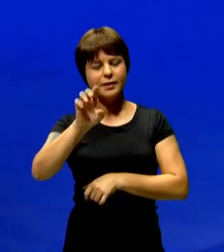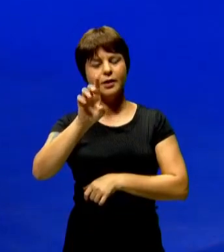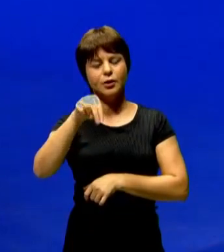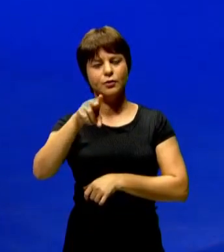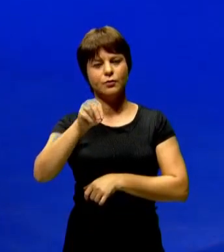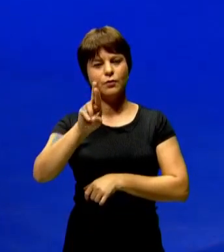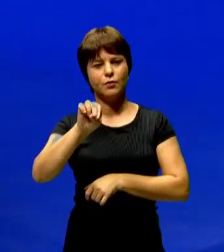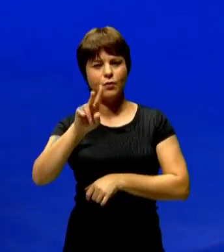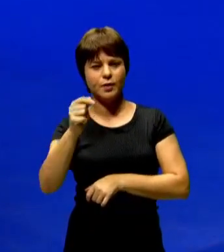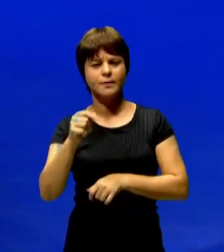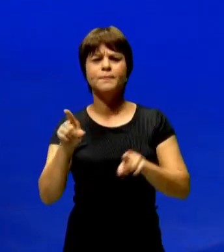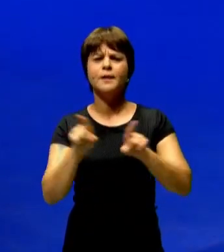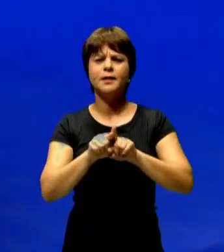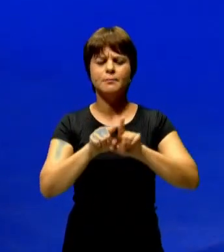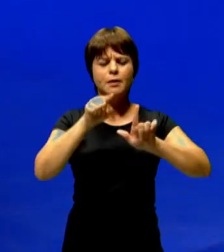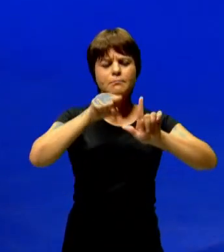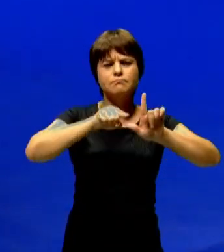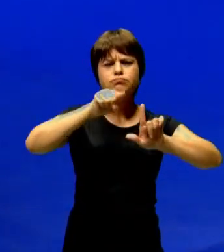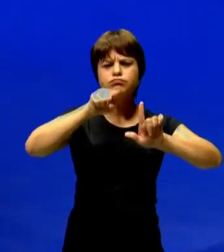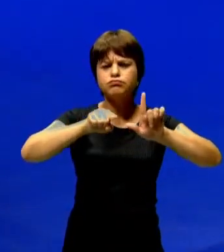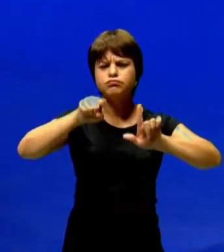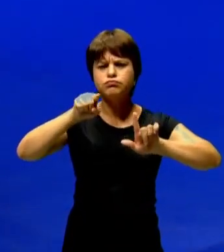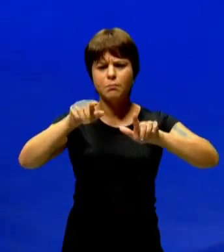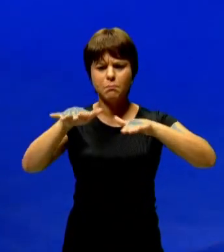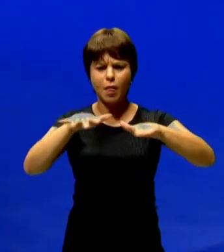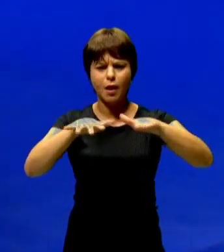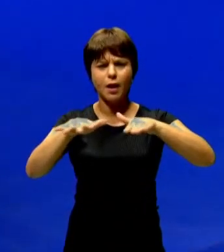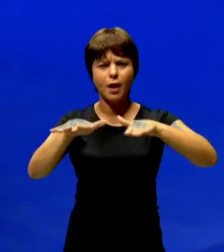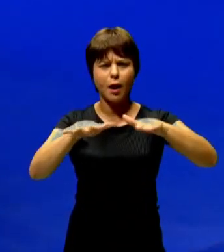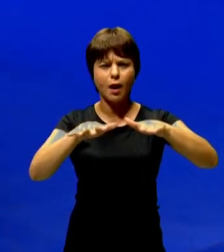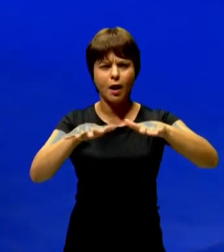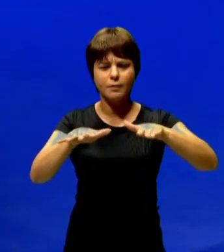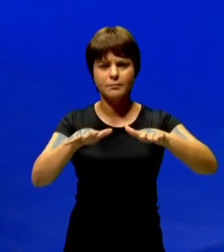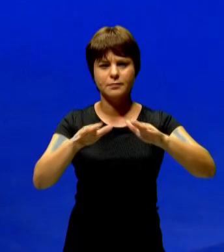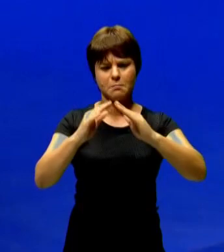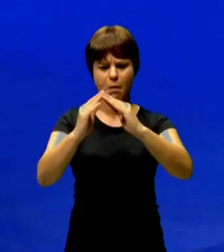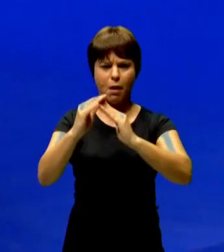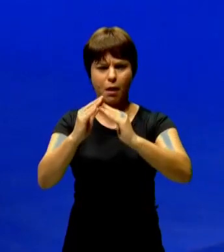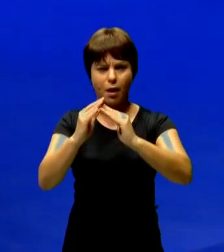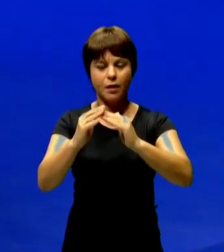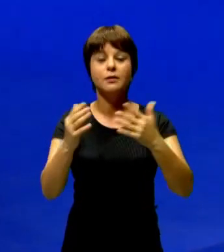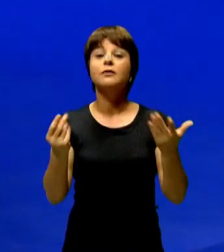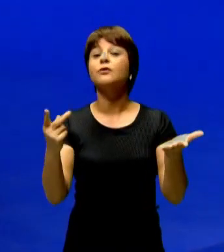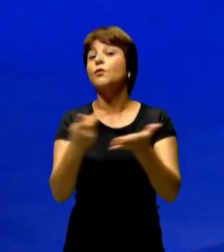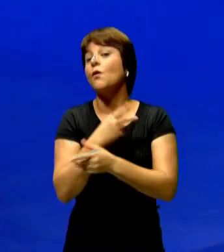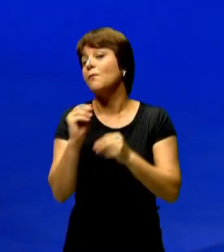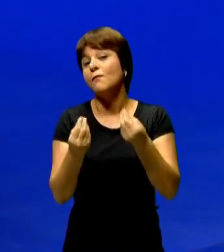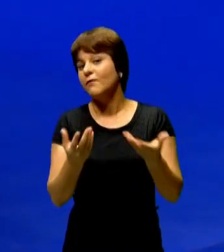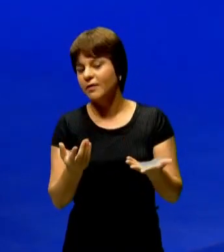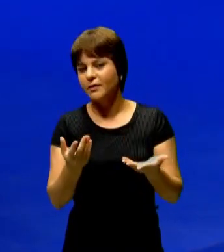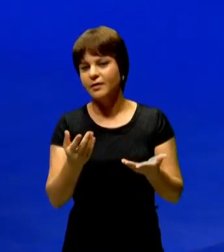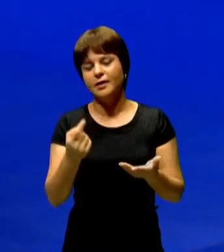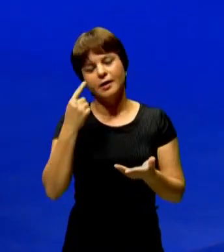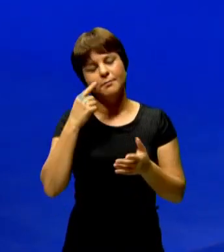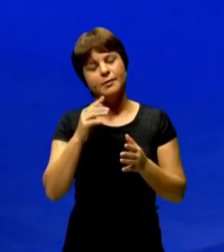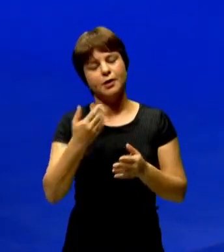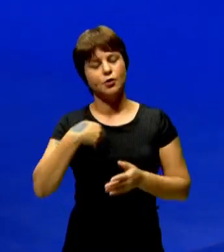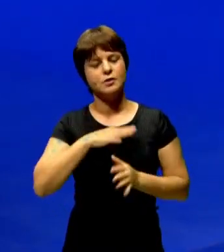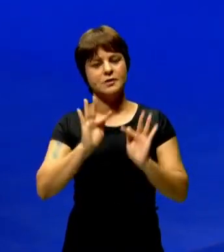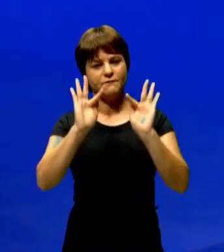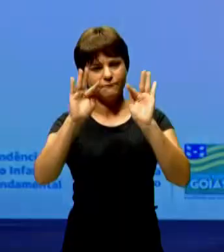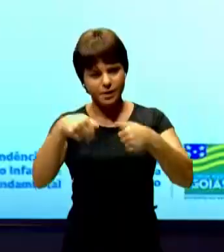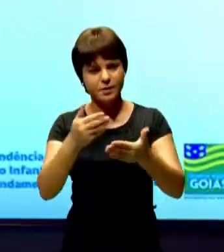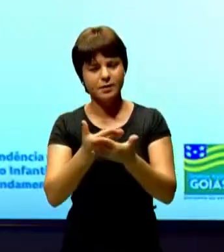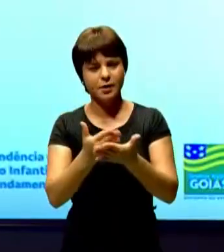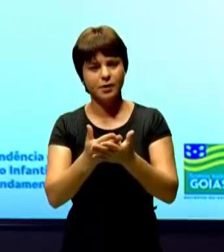faz a medição da magnitude de energia de alguns terremotos. E outro aspecto para a gente encerrar, então, é em